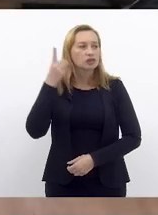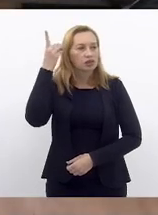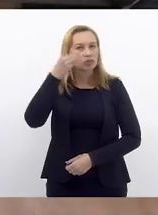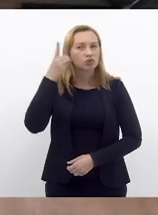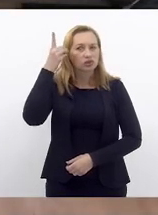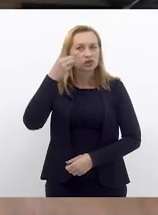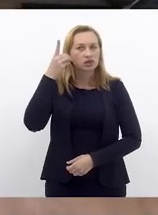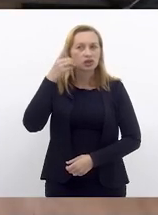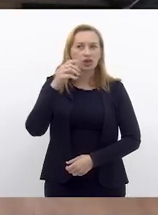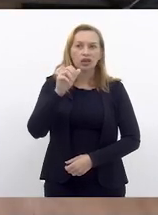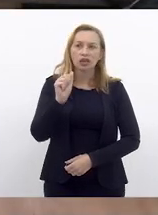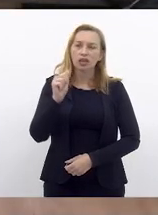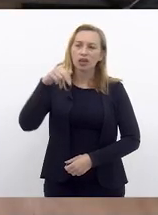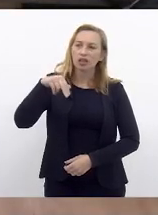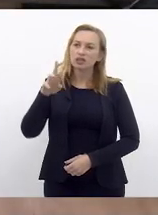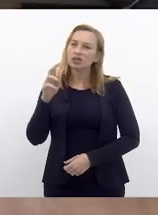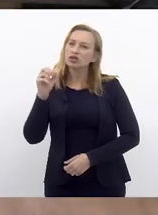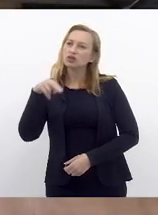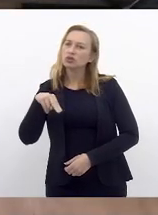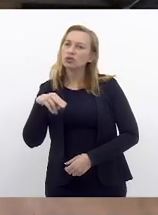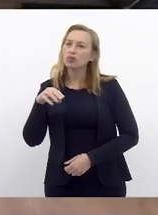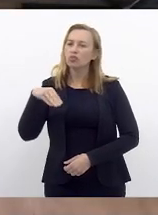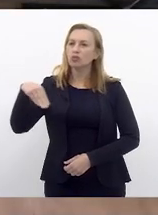Deputado Anderson Moraes.